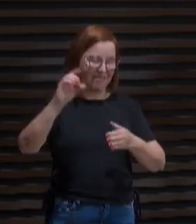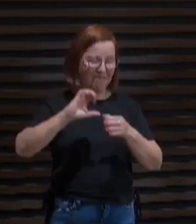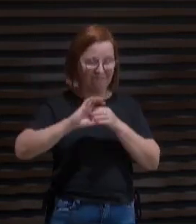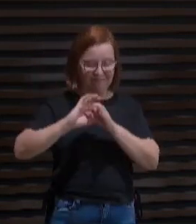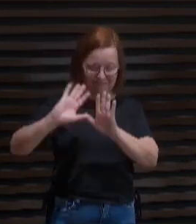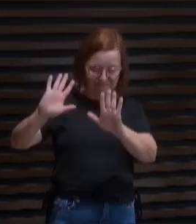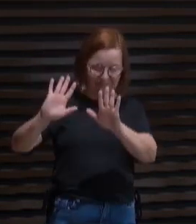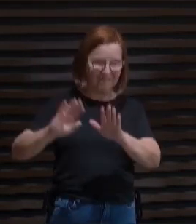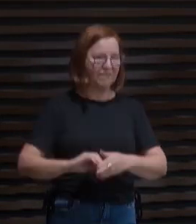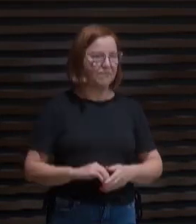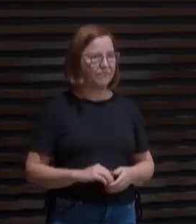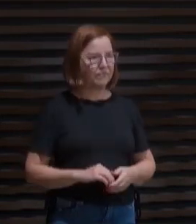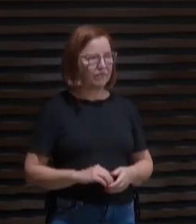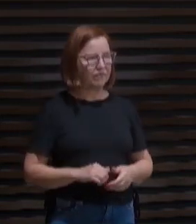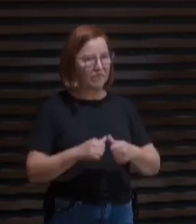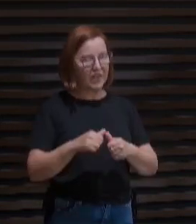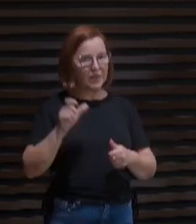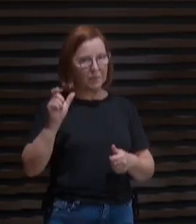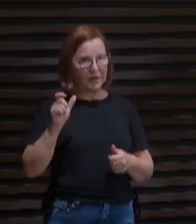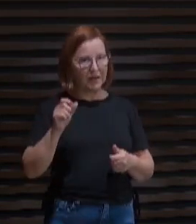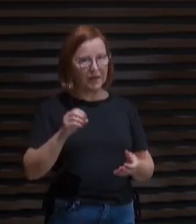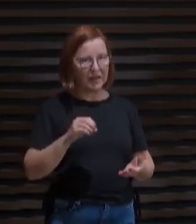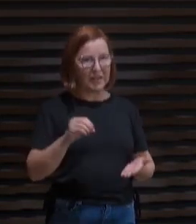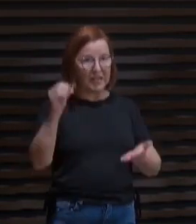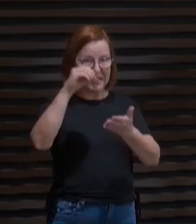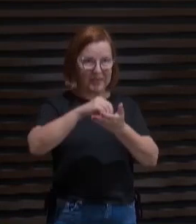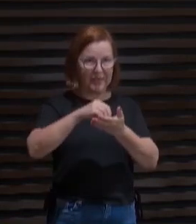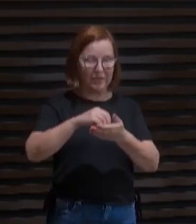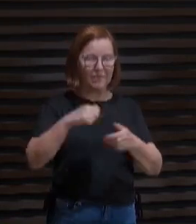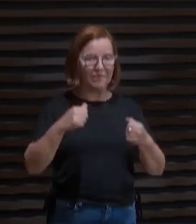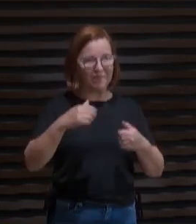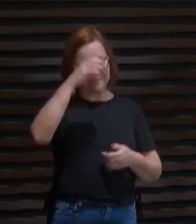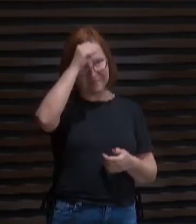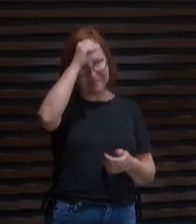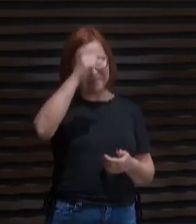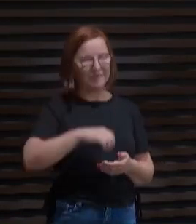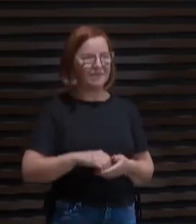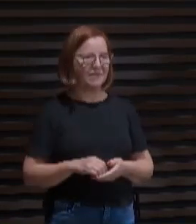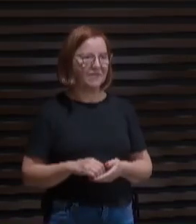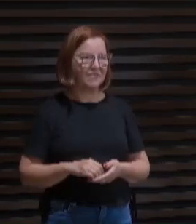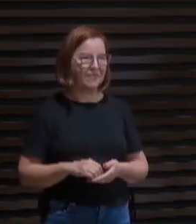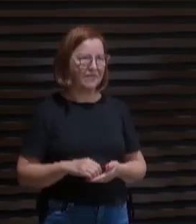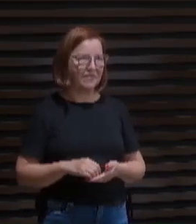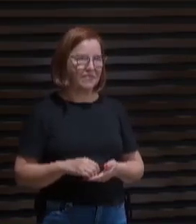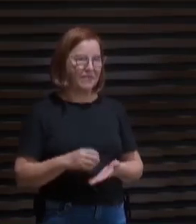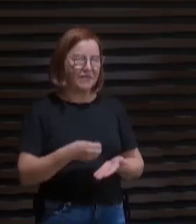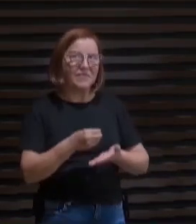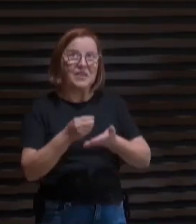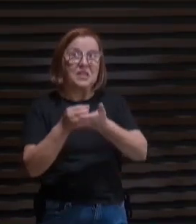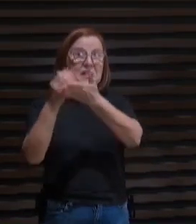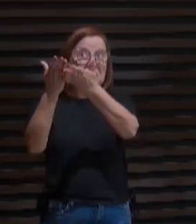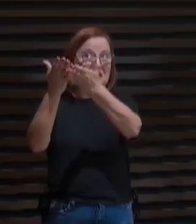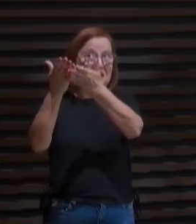Mas essa palavra lançando, a gente precisa aprender. Você entrega, volta, lança de